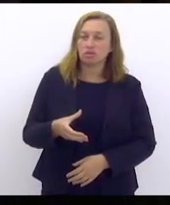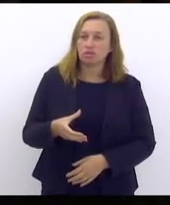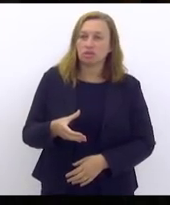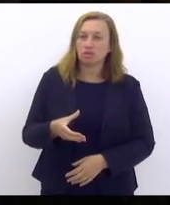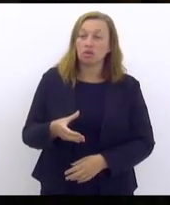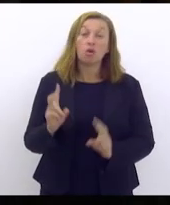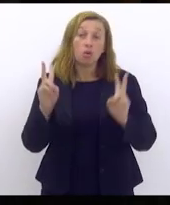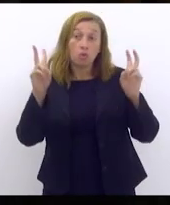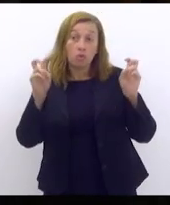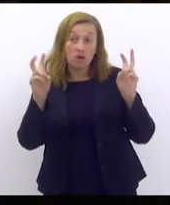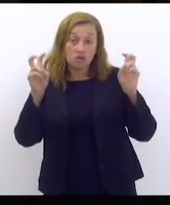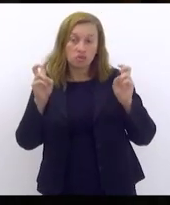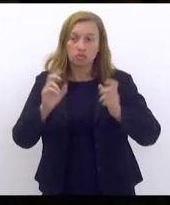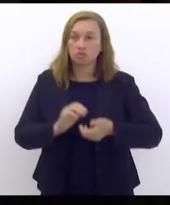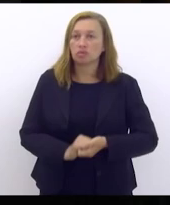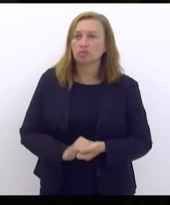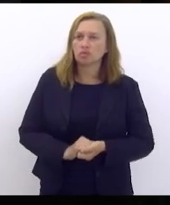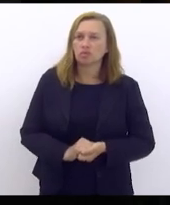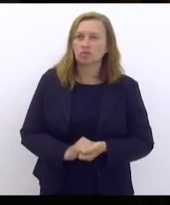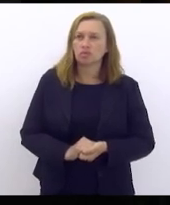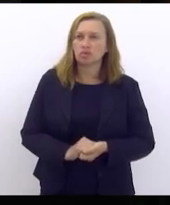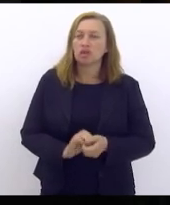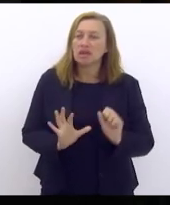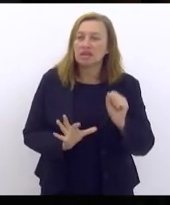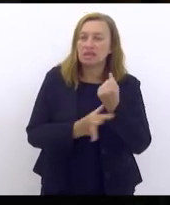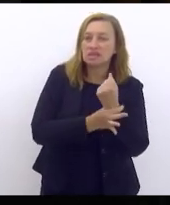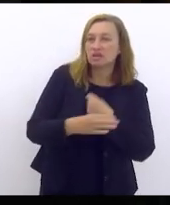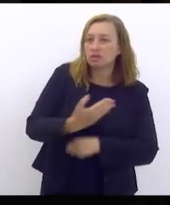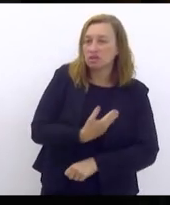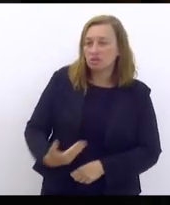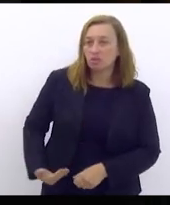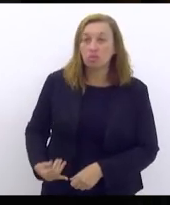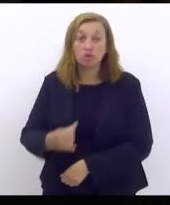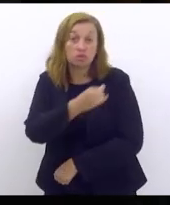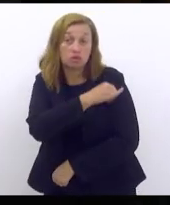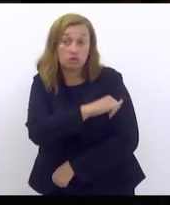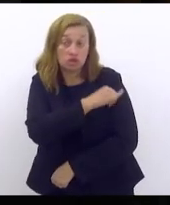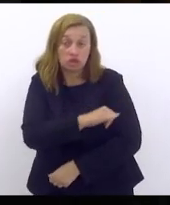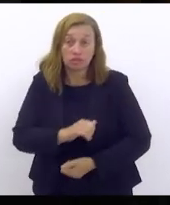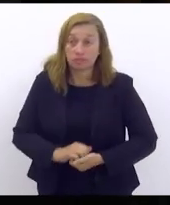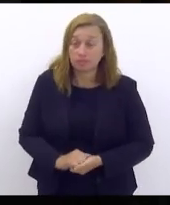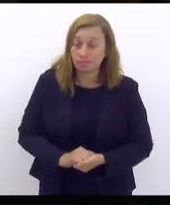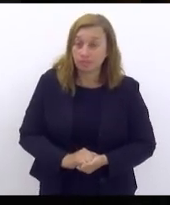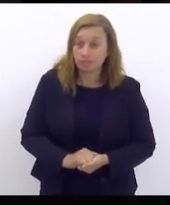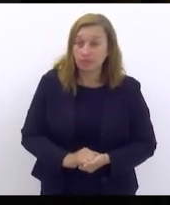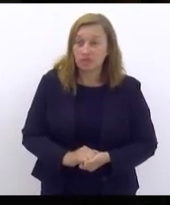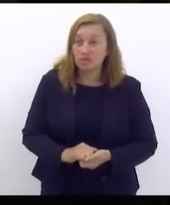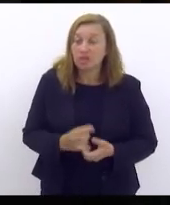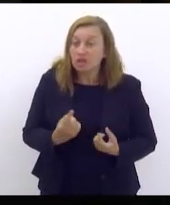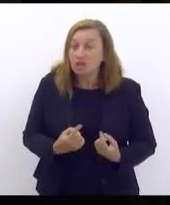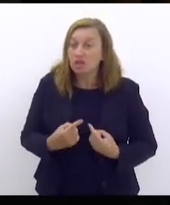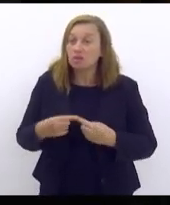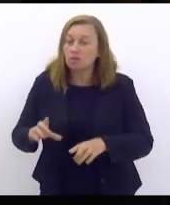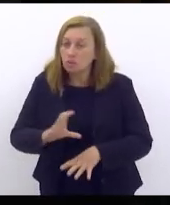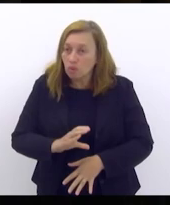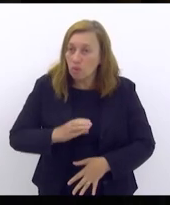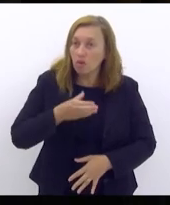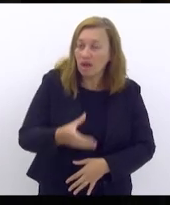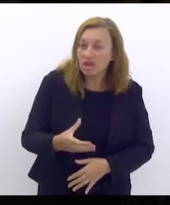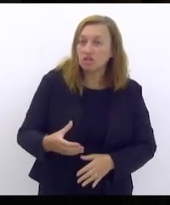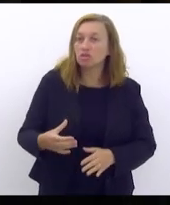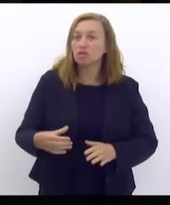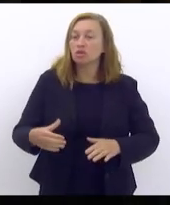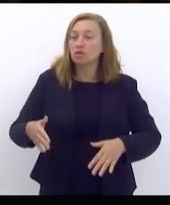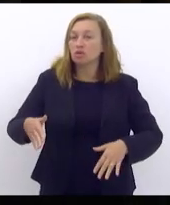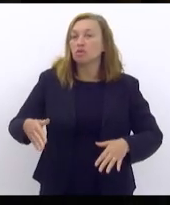a questão da segurança pública no Rio de Janeiro, tem enfrentado com coragem a